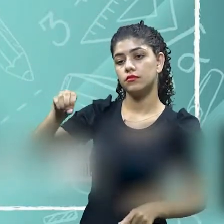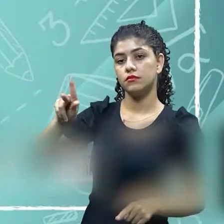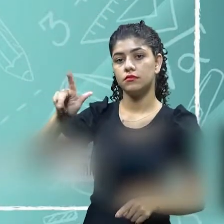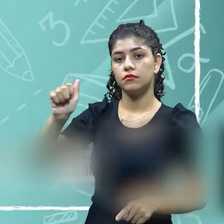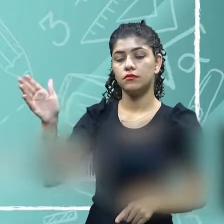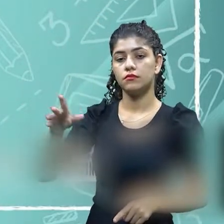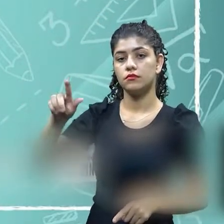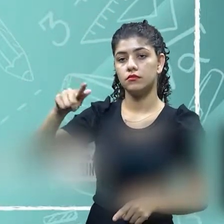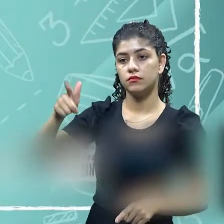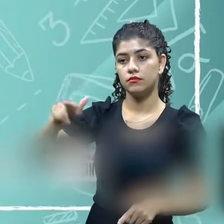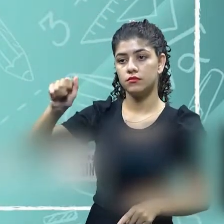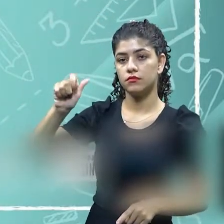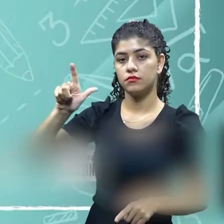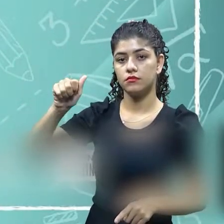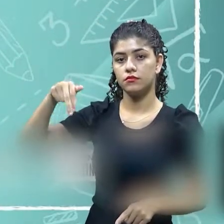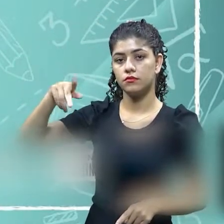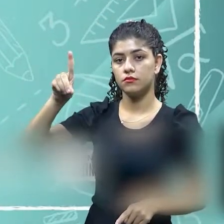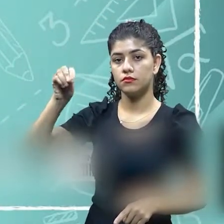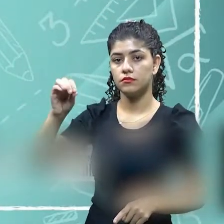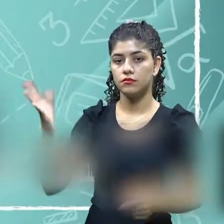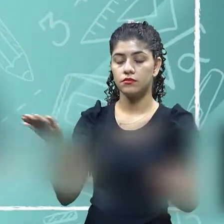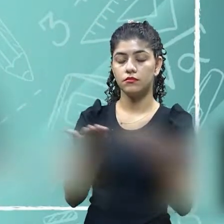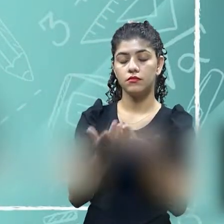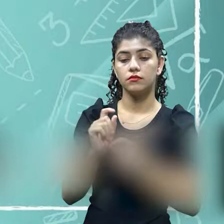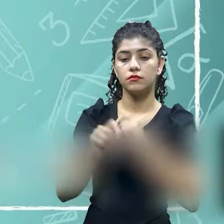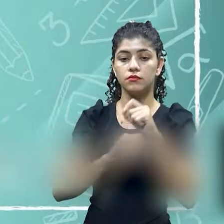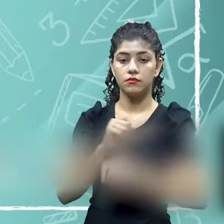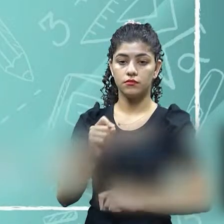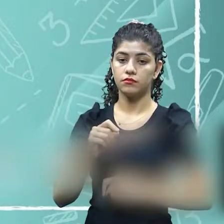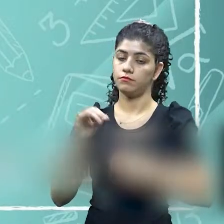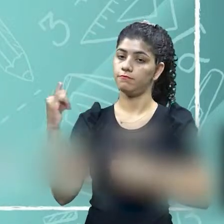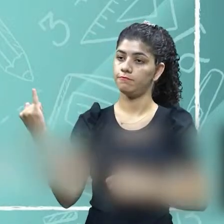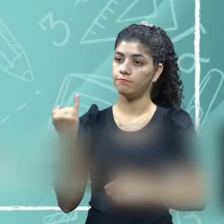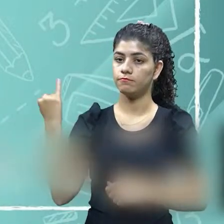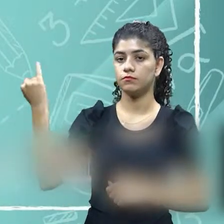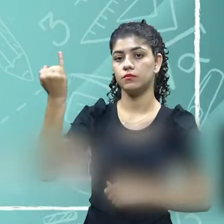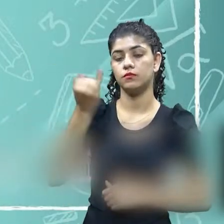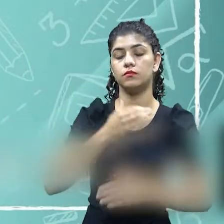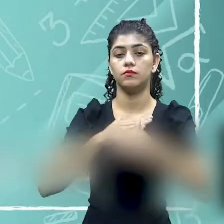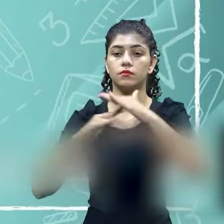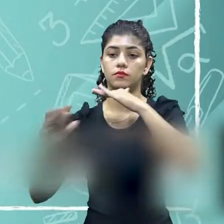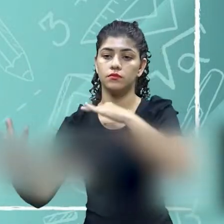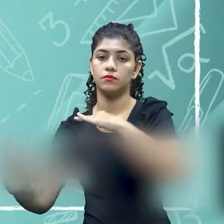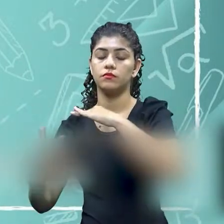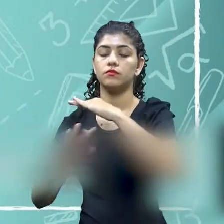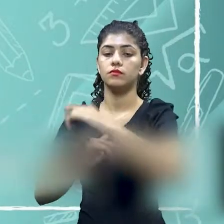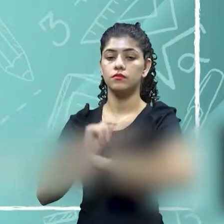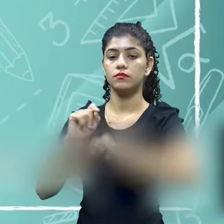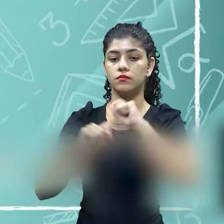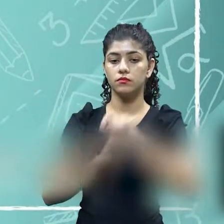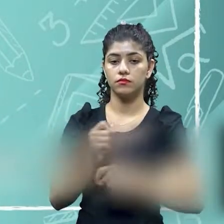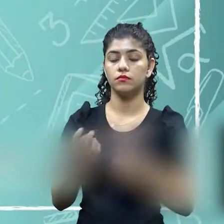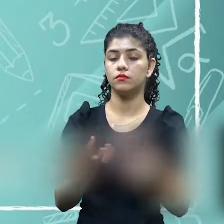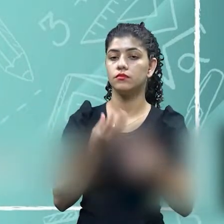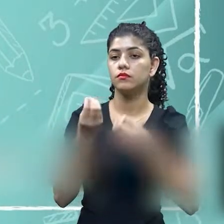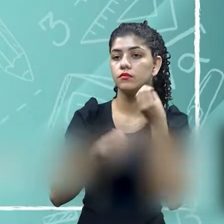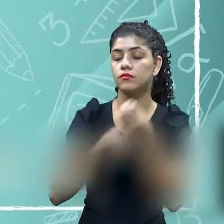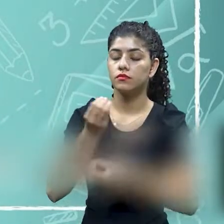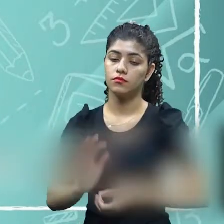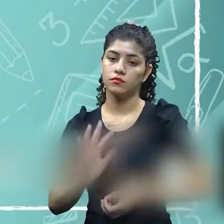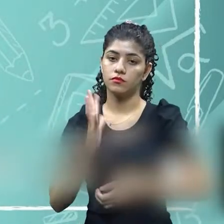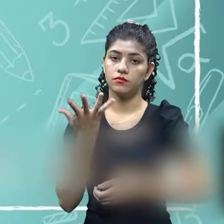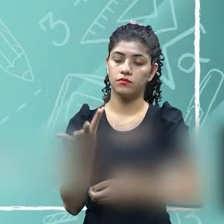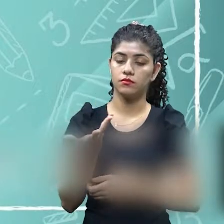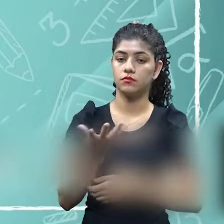o transporte internacional, que é um ponto fundamental para os processos de importação e exportação. Ver como é